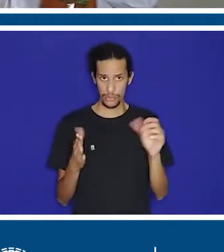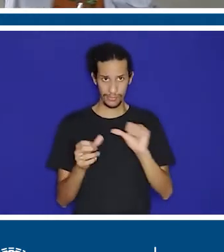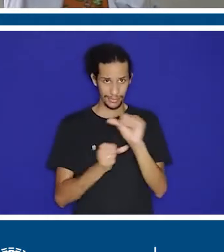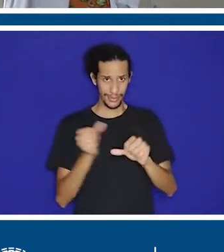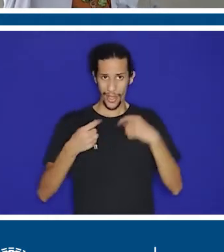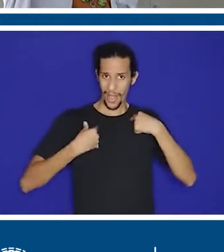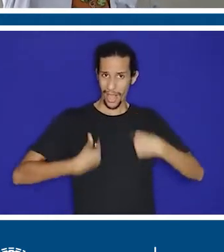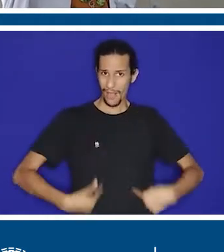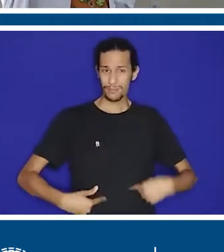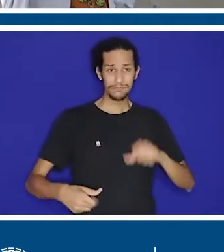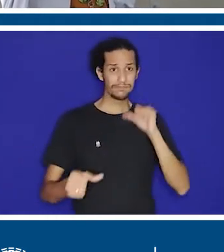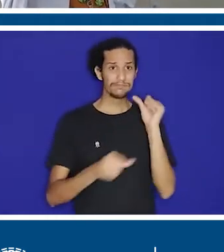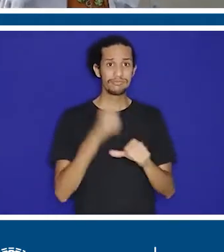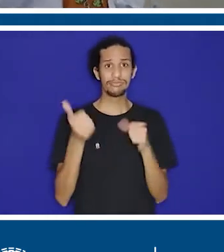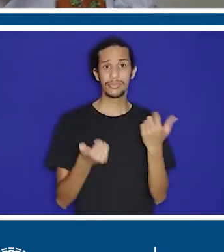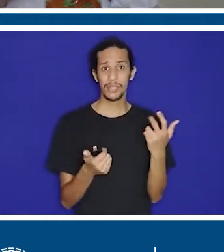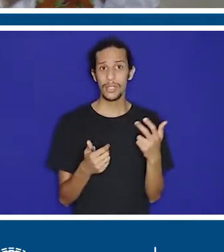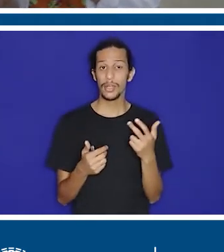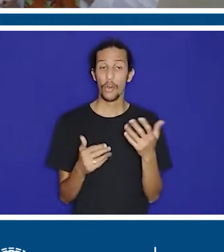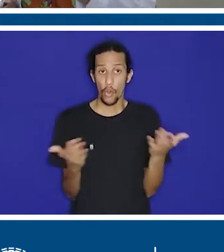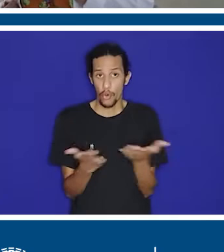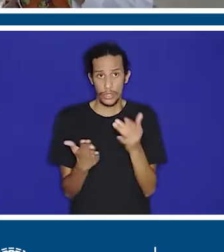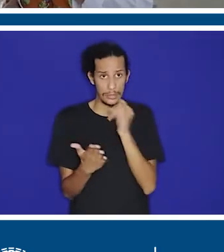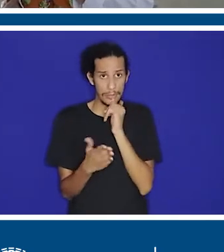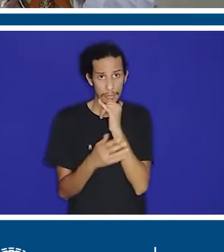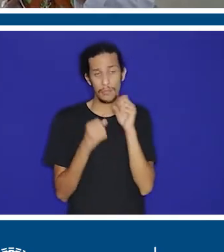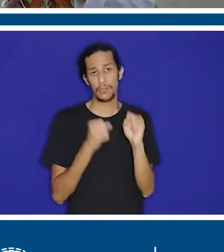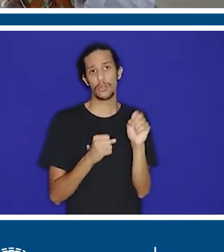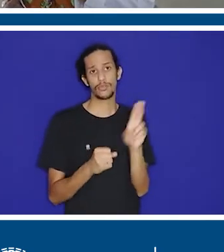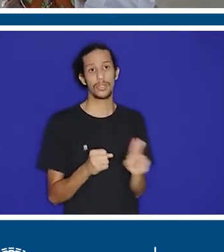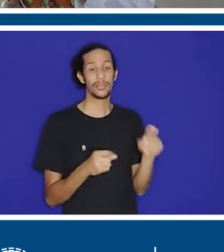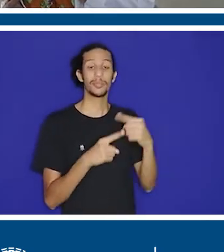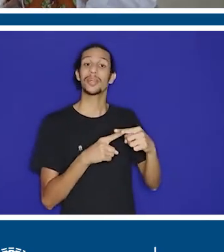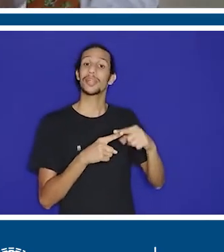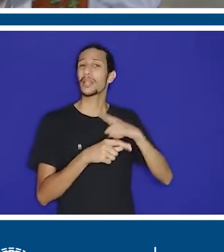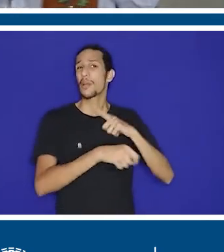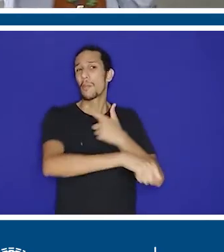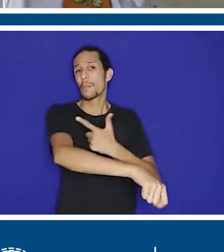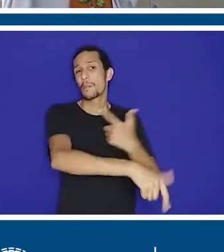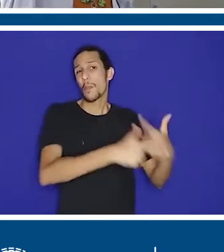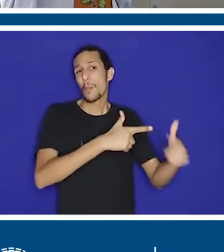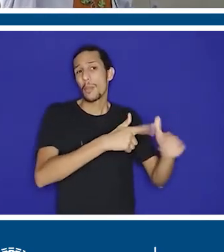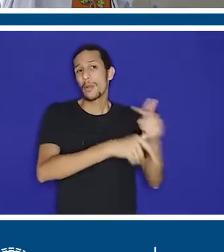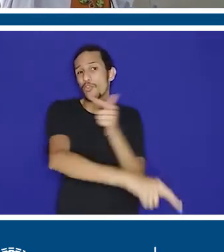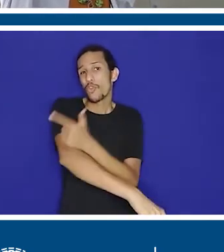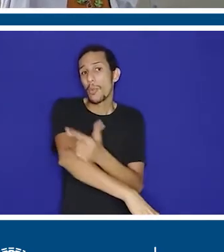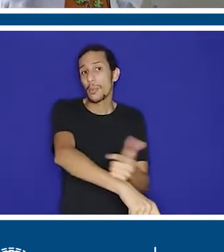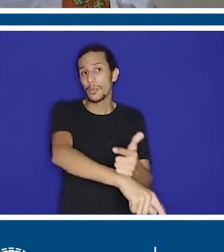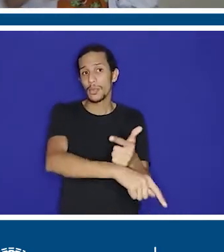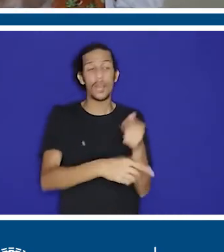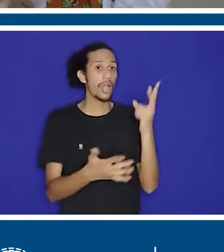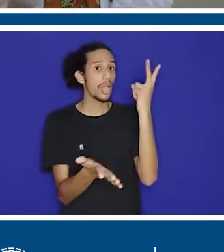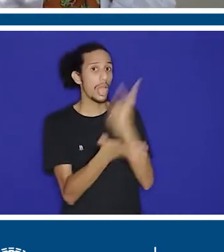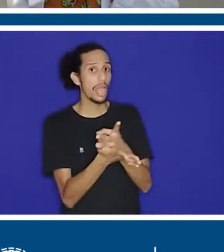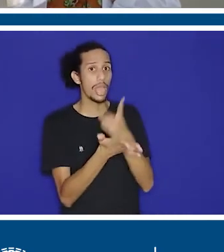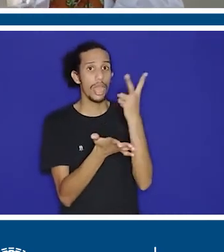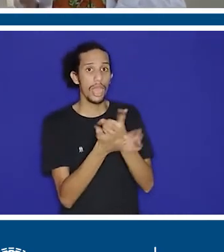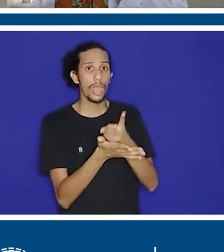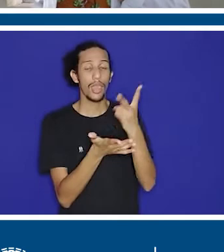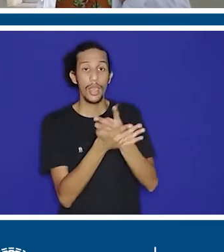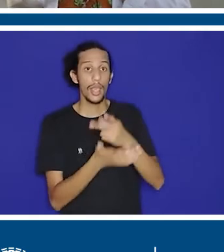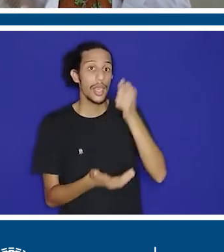indicação para fazer essa medicação, porque ela ainda tem problemas comportamentais, mas eu vou continuar